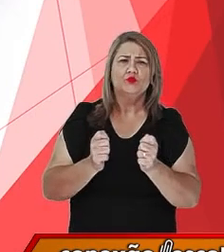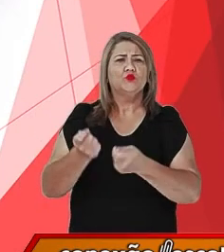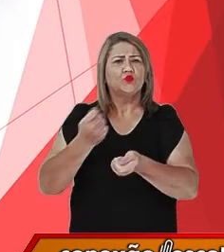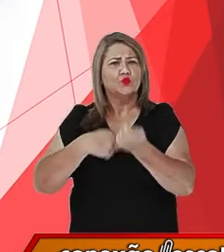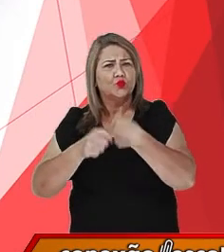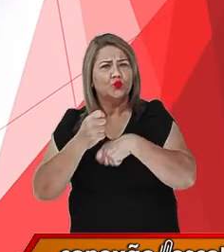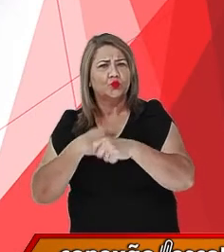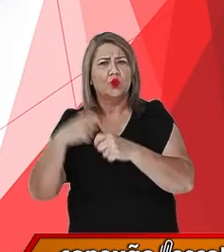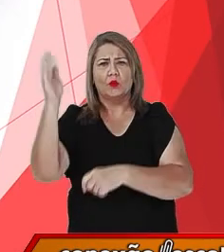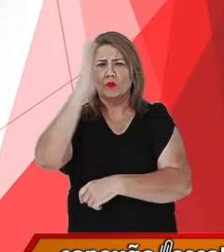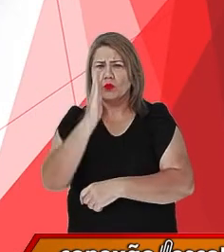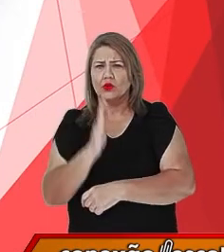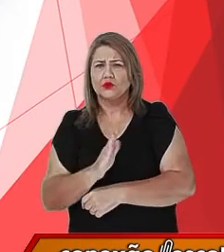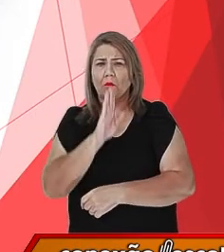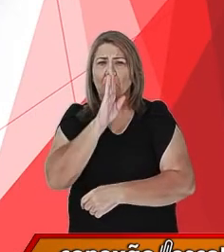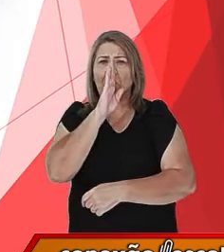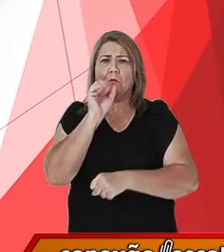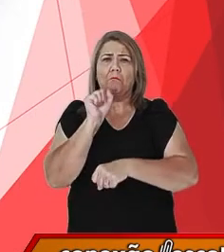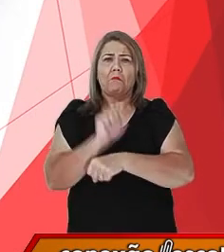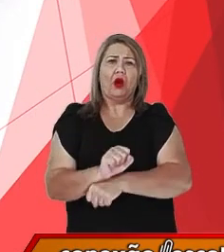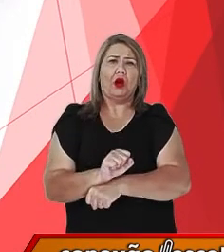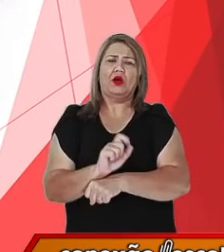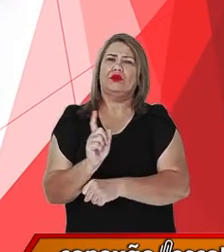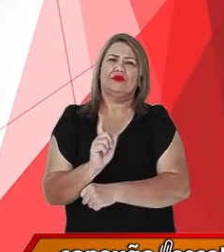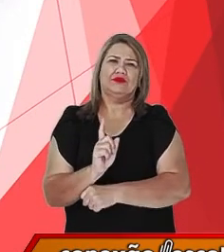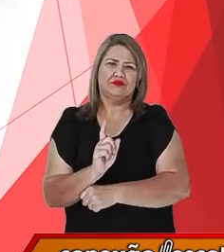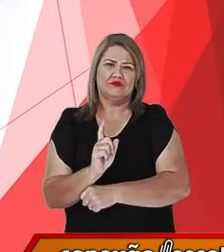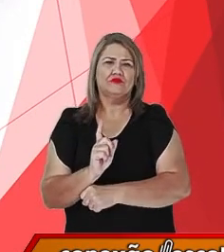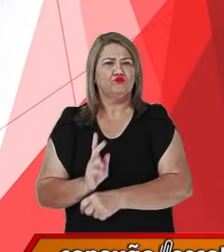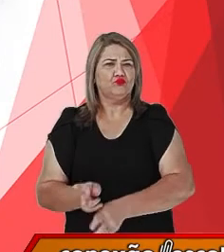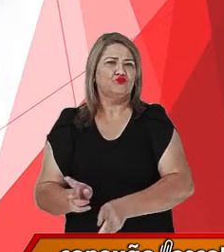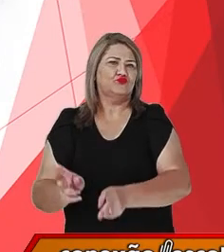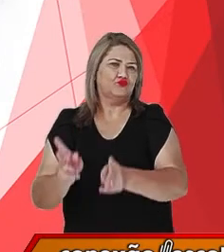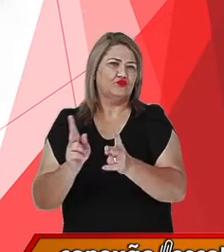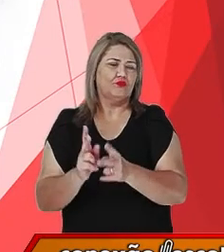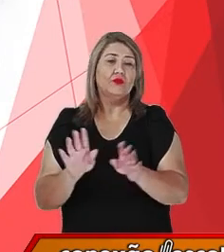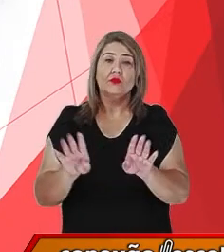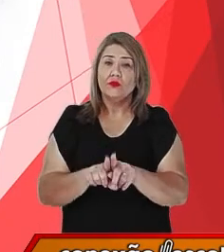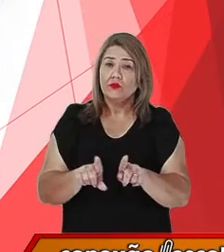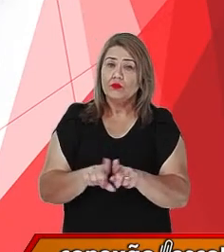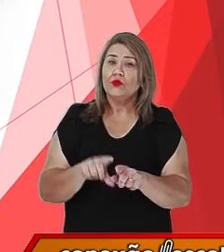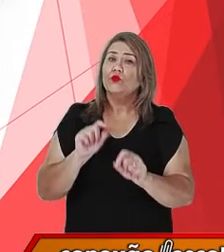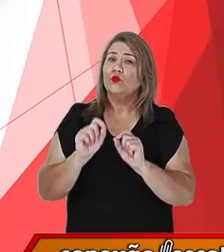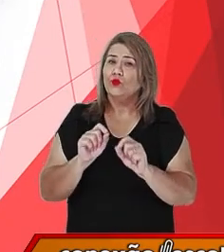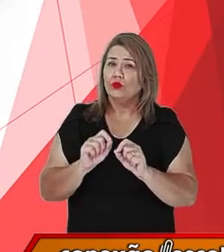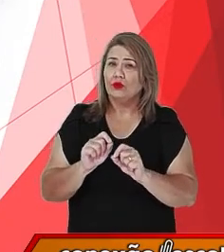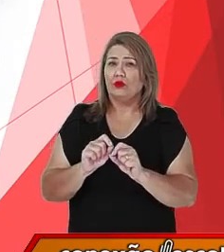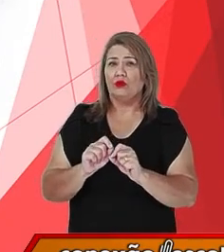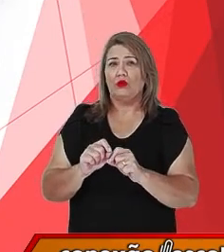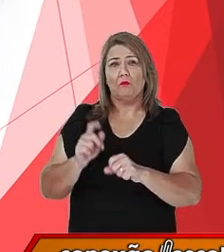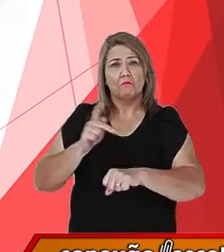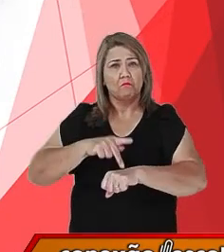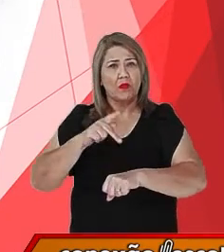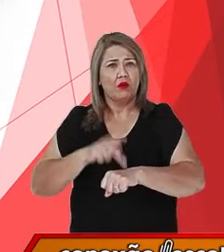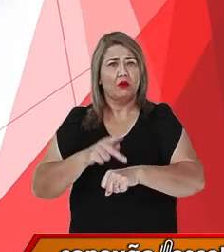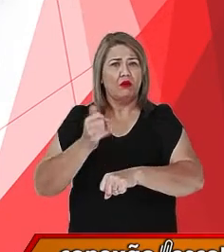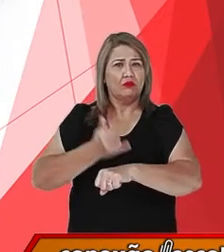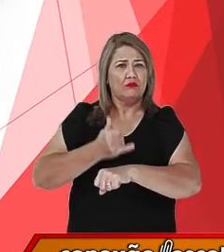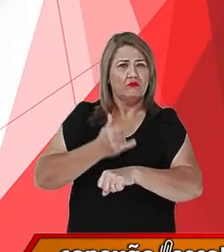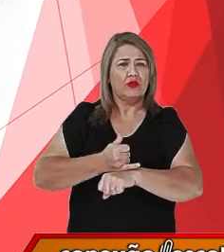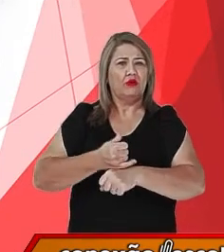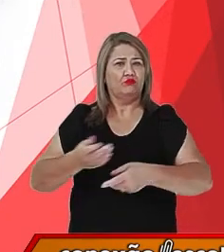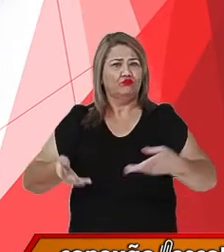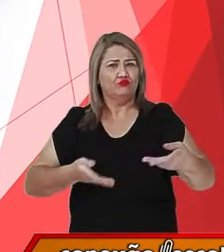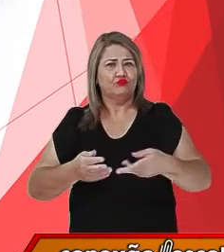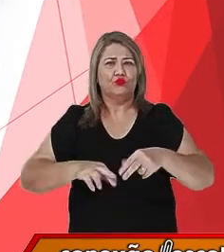fique completamente parado. Vale ressaltar também que algumas cargas, como a carga de minério, é muito